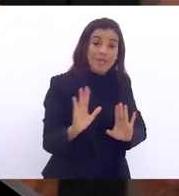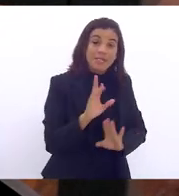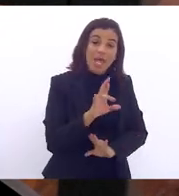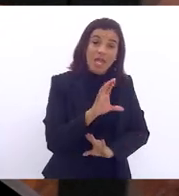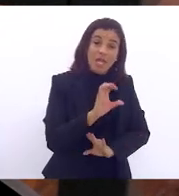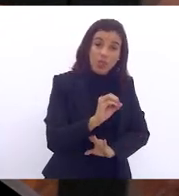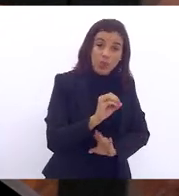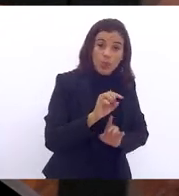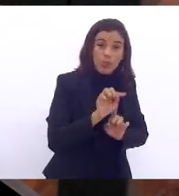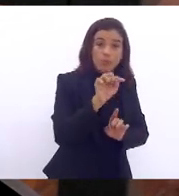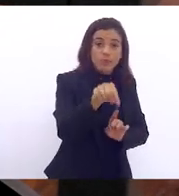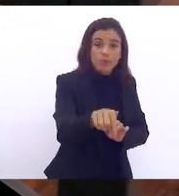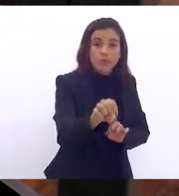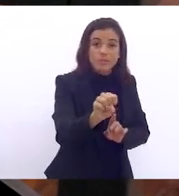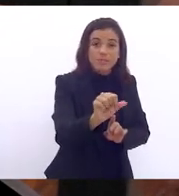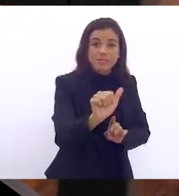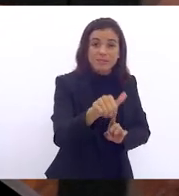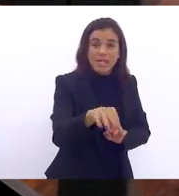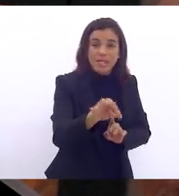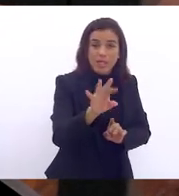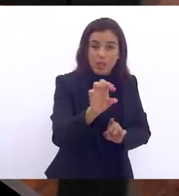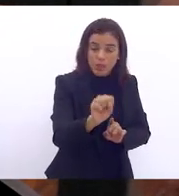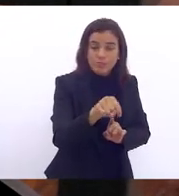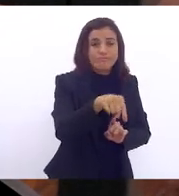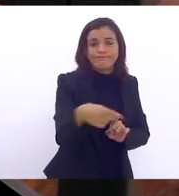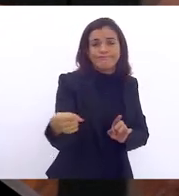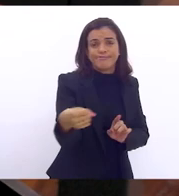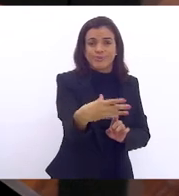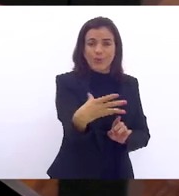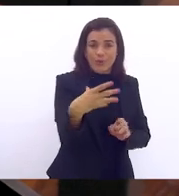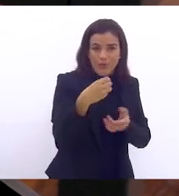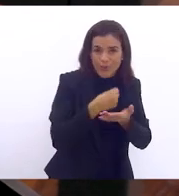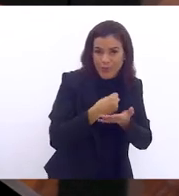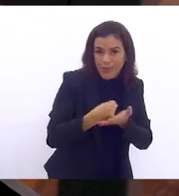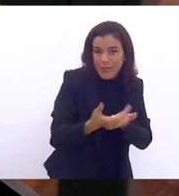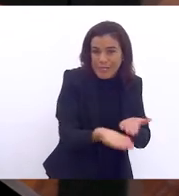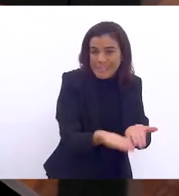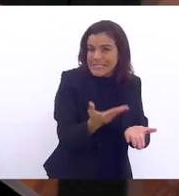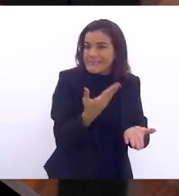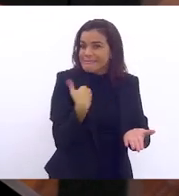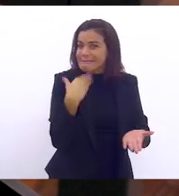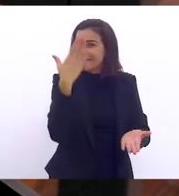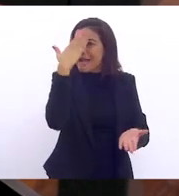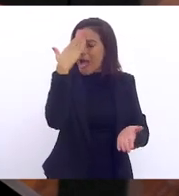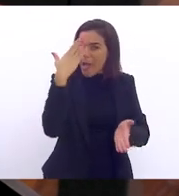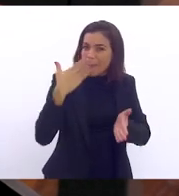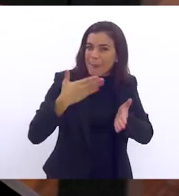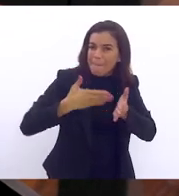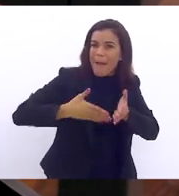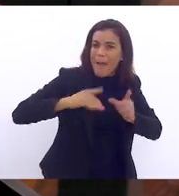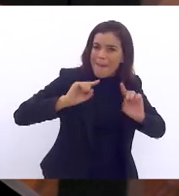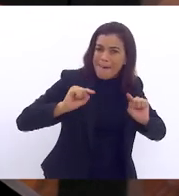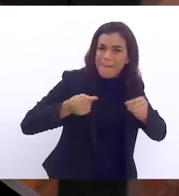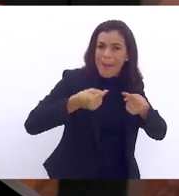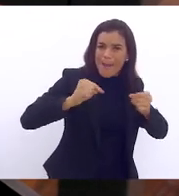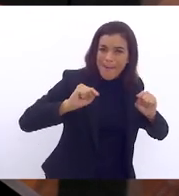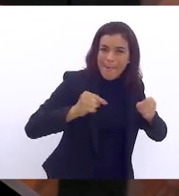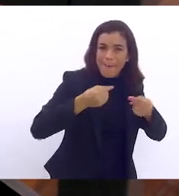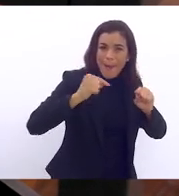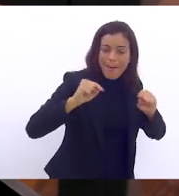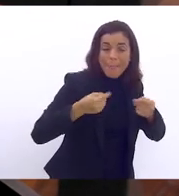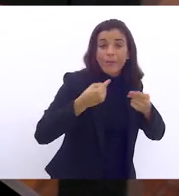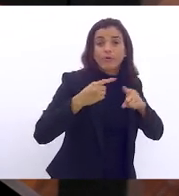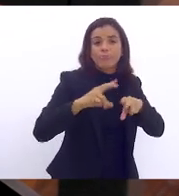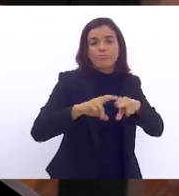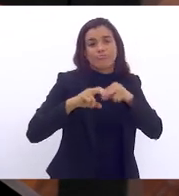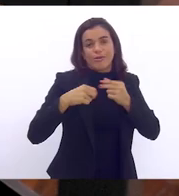nós é uma rodovia que a gente tá aprendendo por isso que a gente contratou a gente sabe os Desafios que nós temos lá na na concessão e é por isso que nós